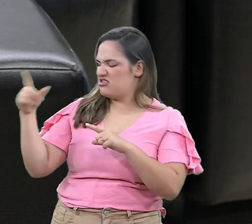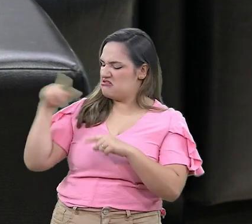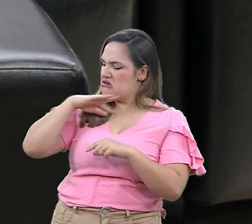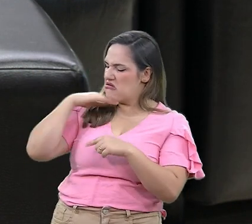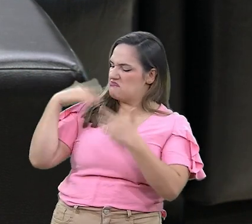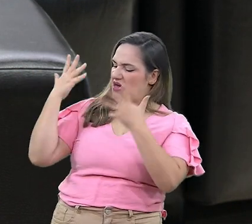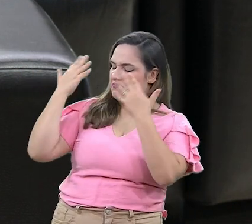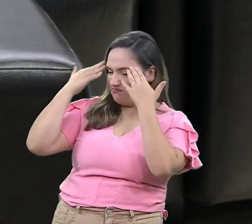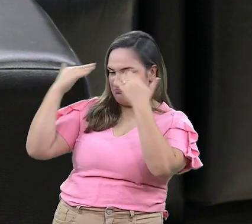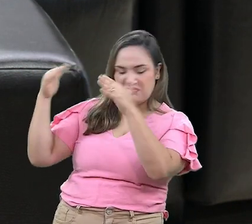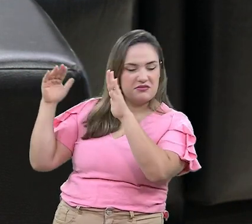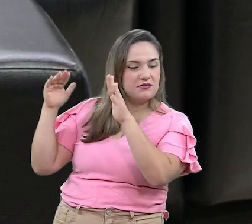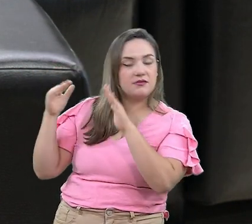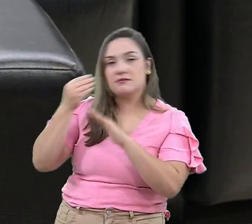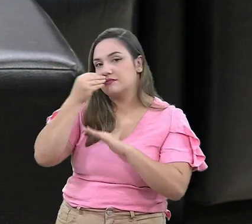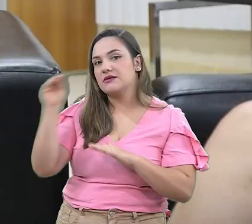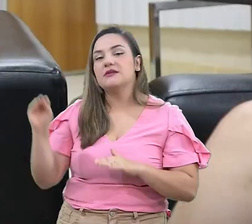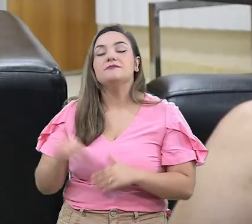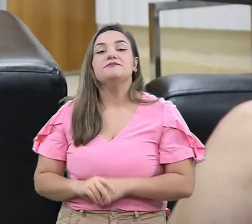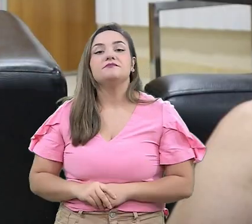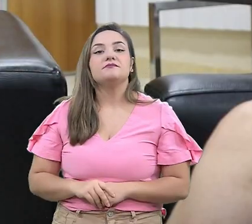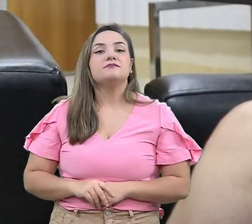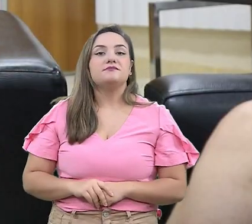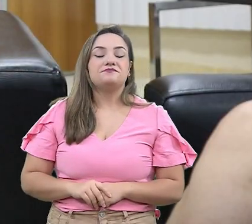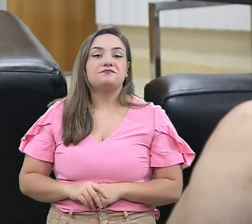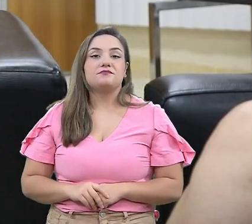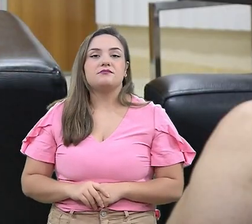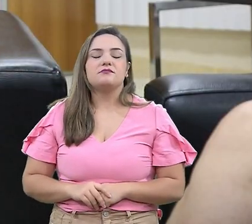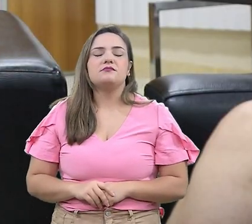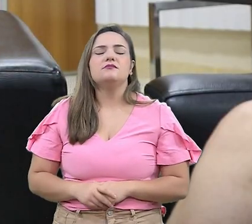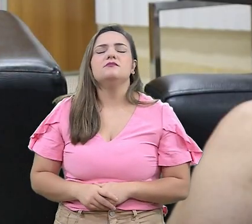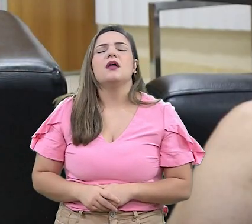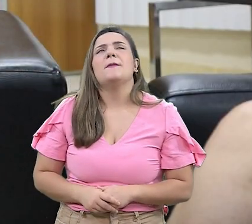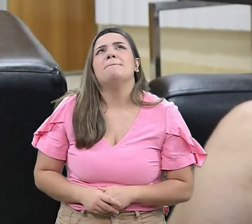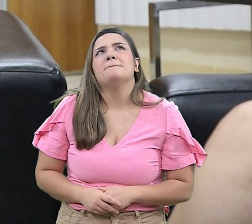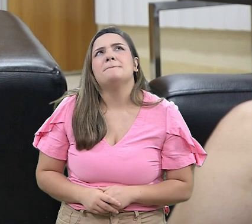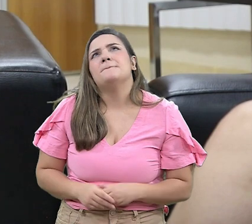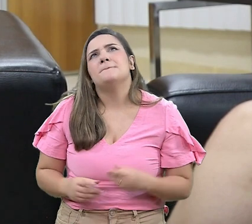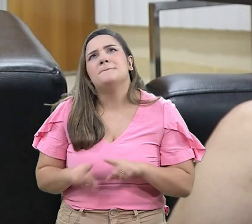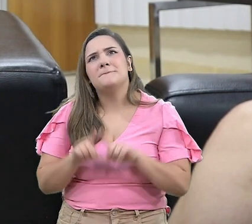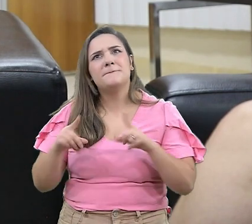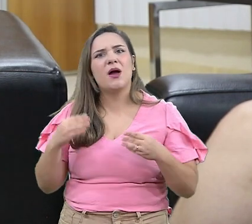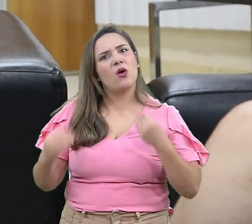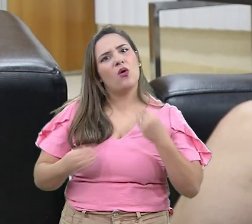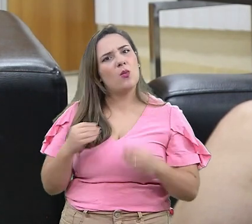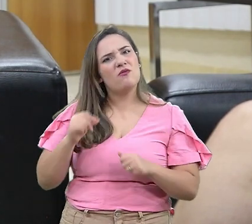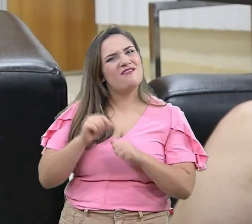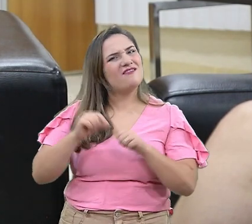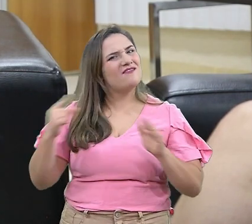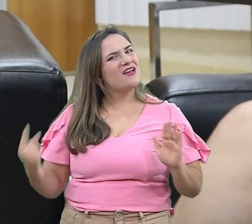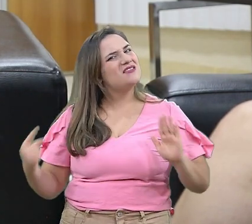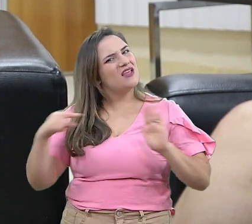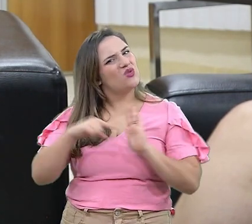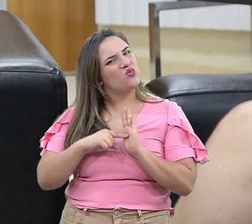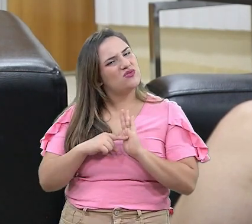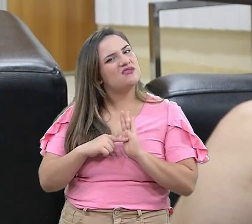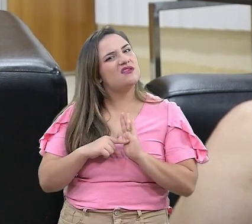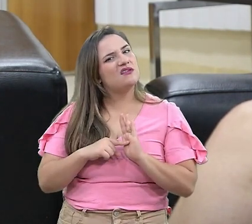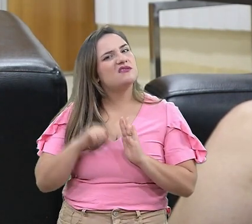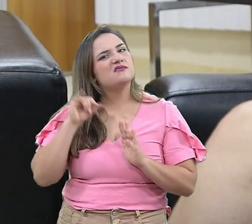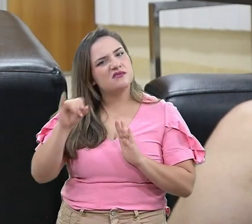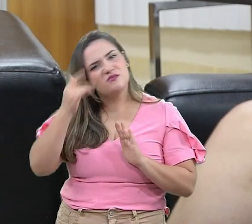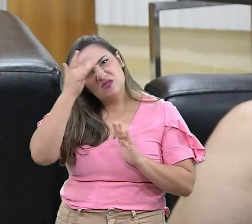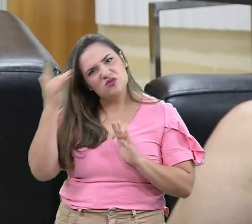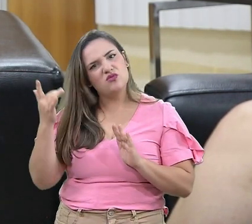né? Como comunicar, voltando ao papel, ao trabalho da comissão, como comunicar à comissão casos